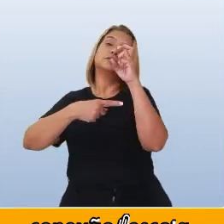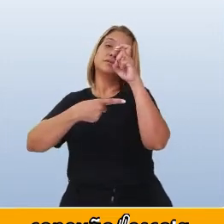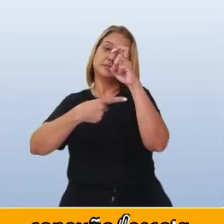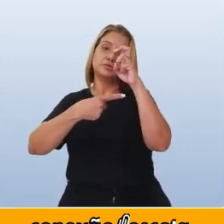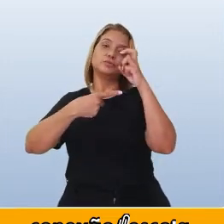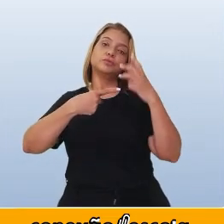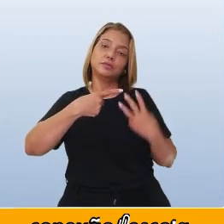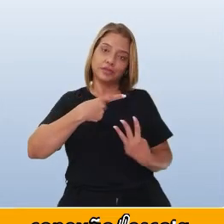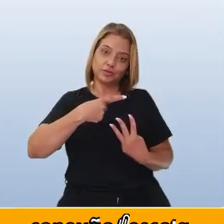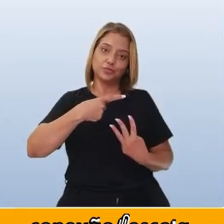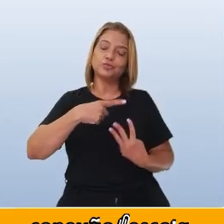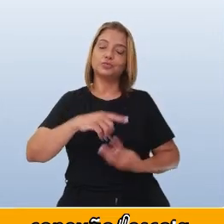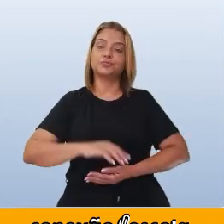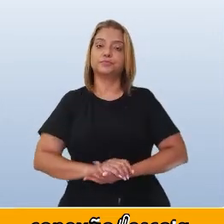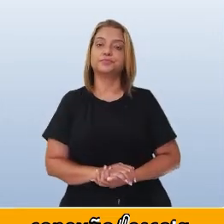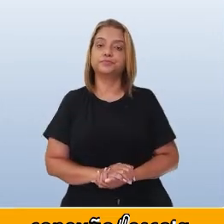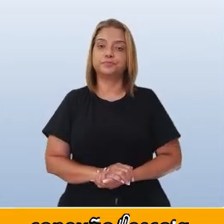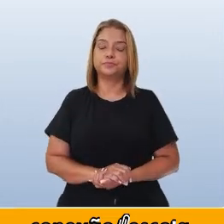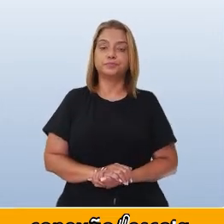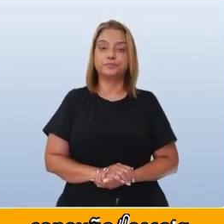5/3.